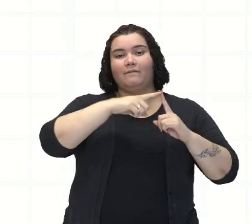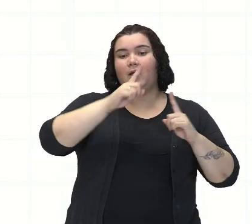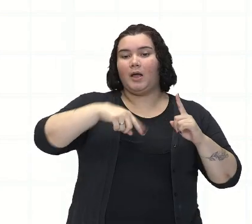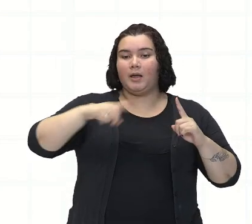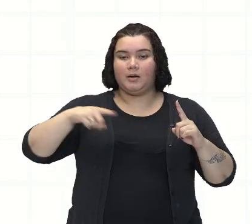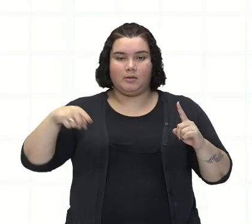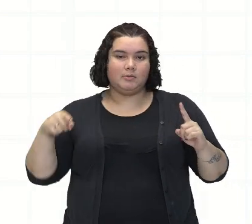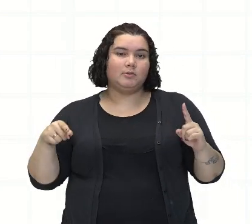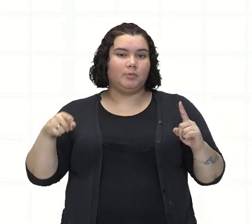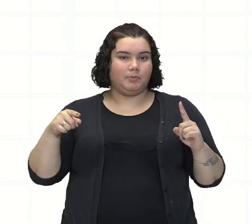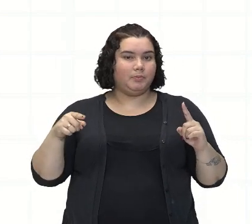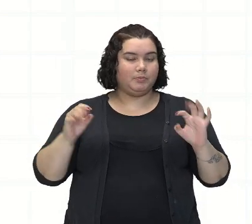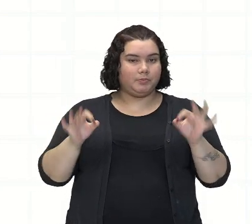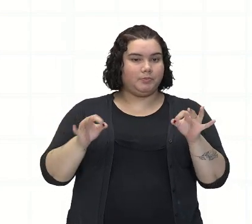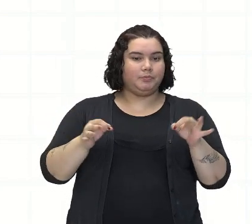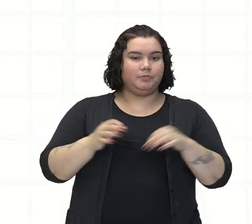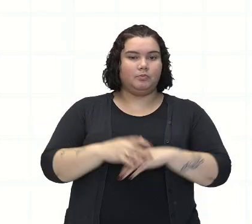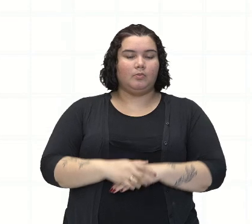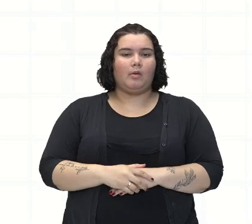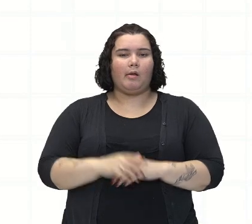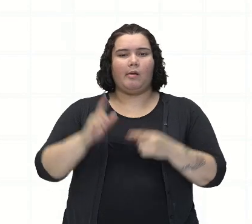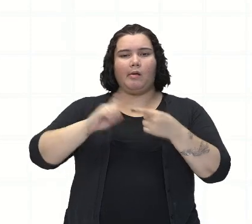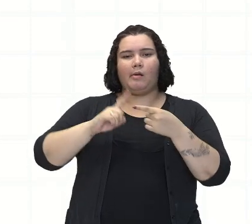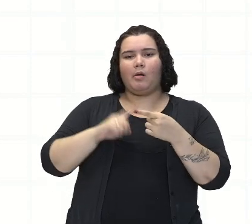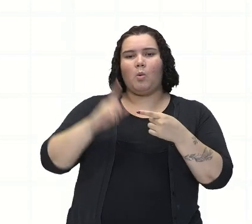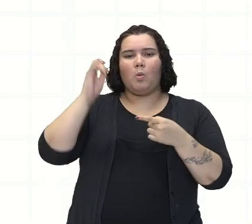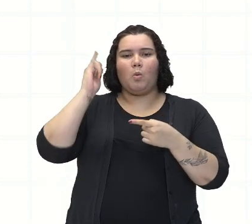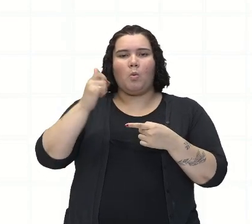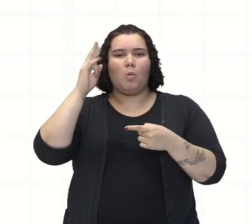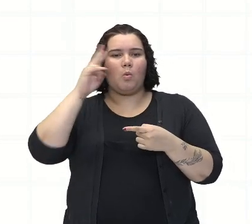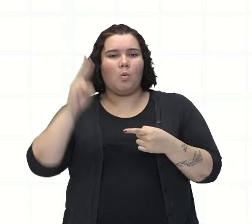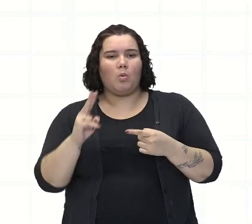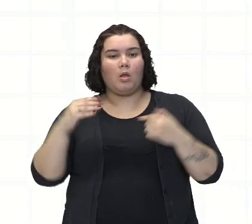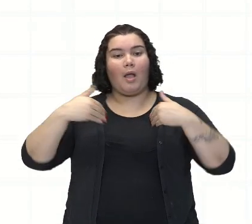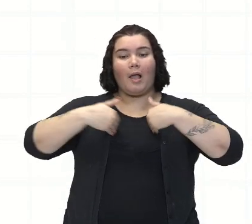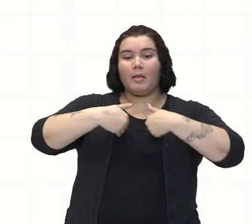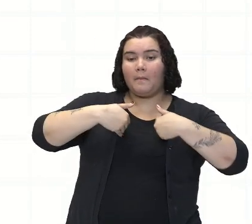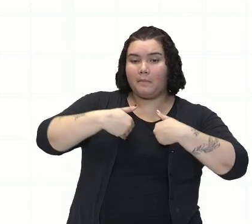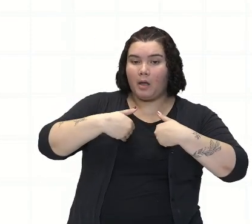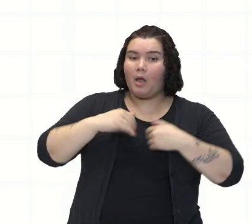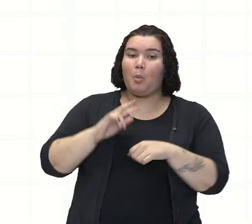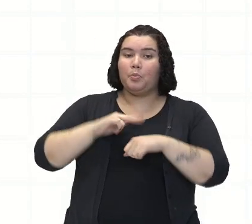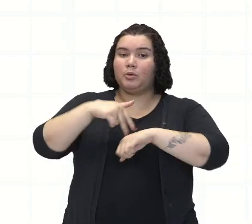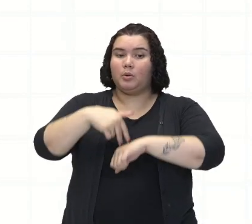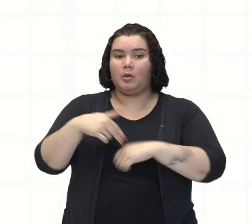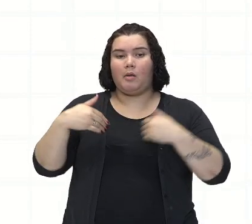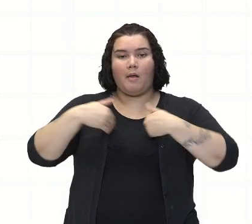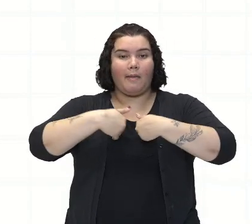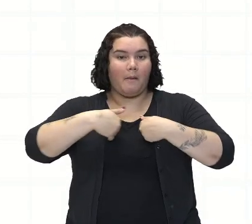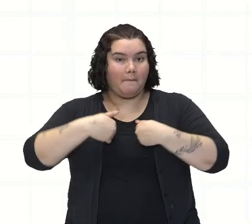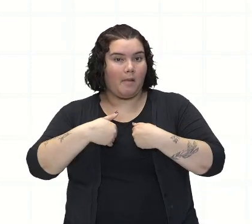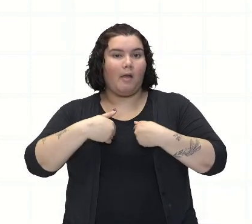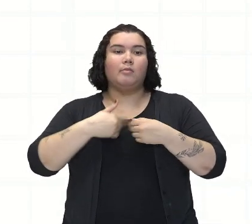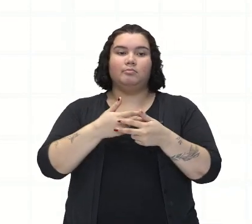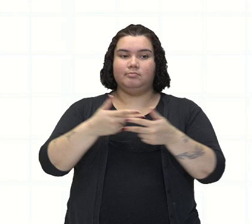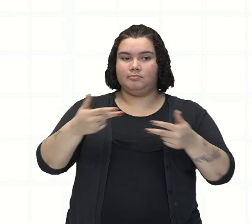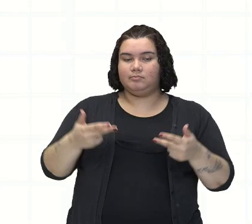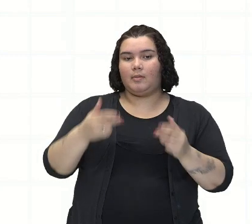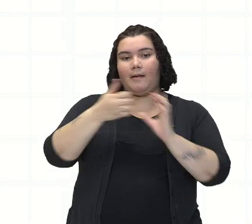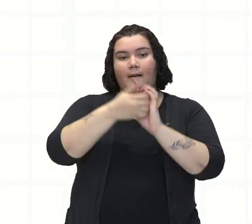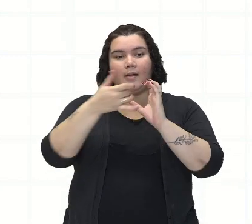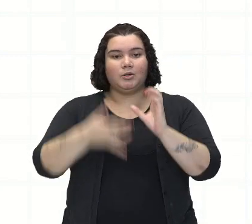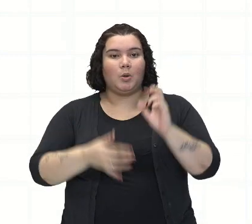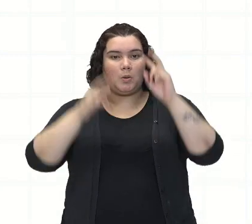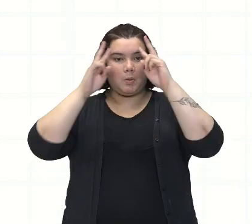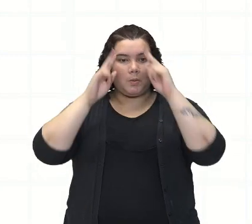bastante variado. Desde contos de animais, por exemplo, são protagonizados pelos animais, geralmente com características